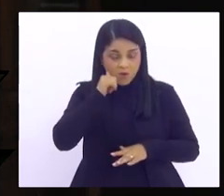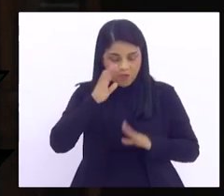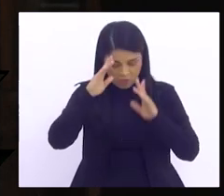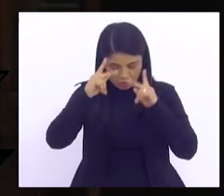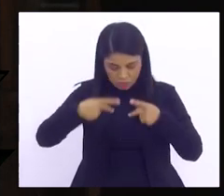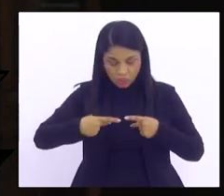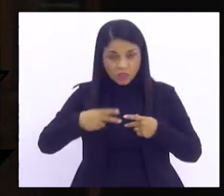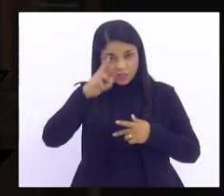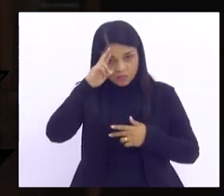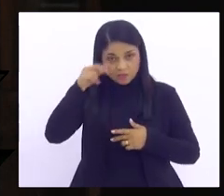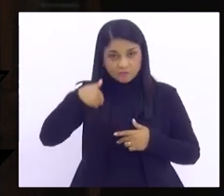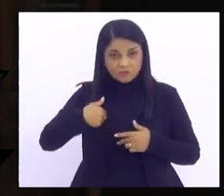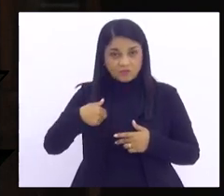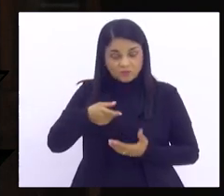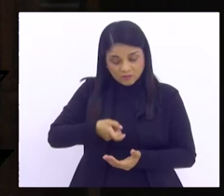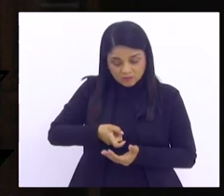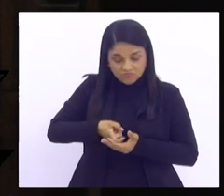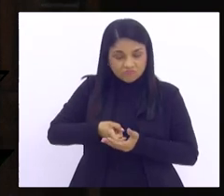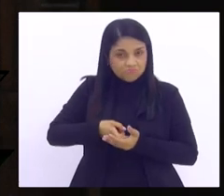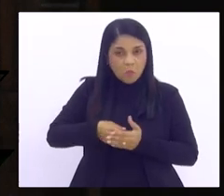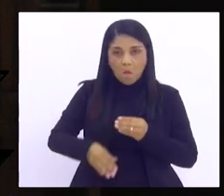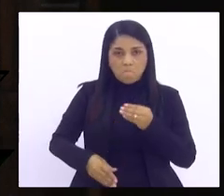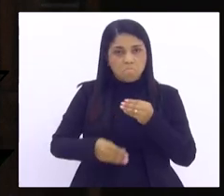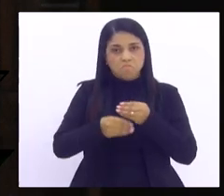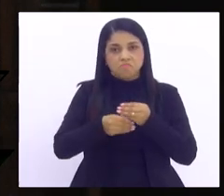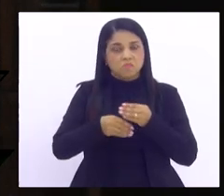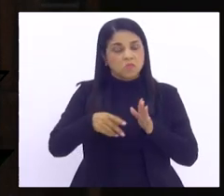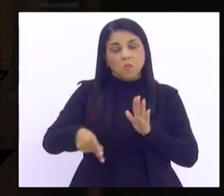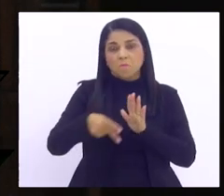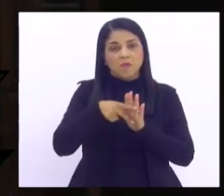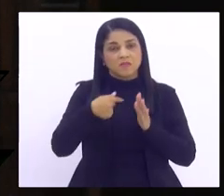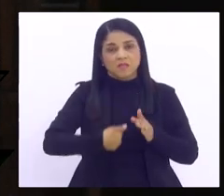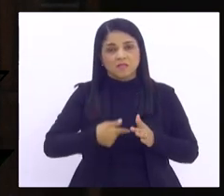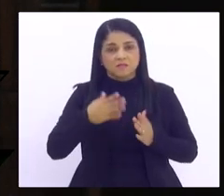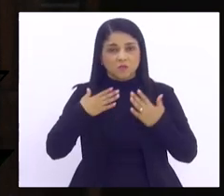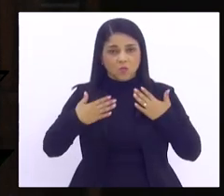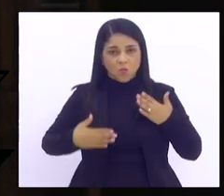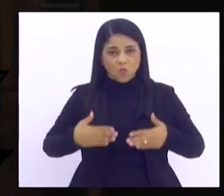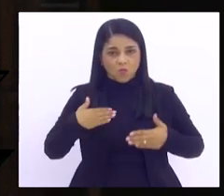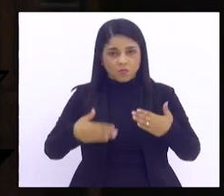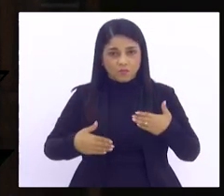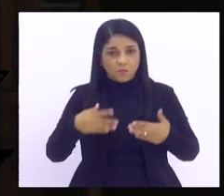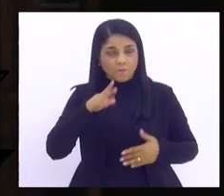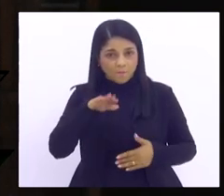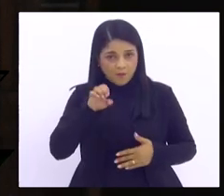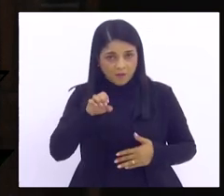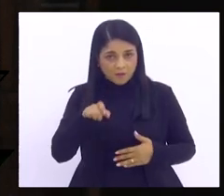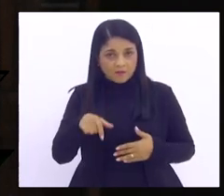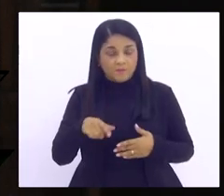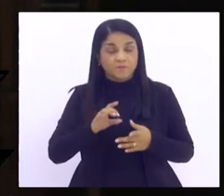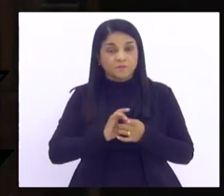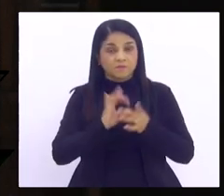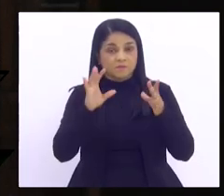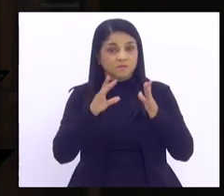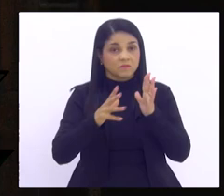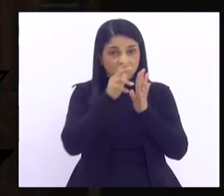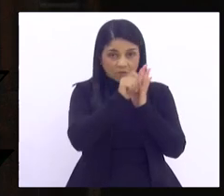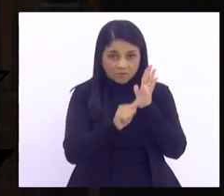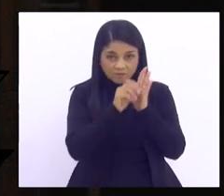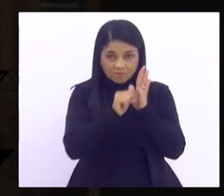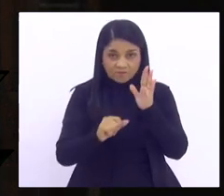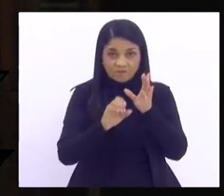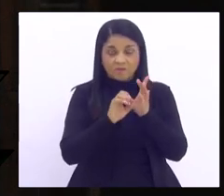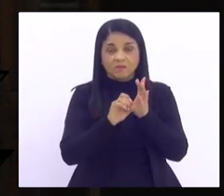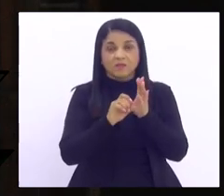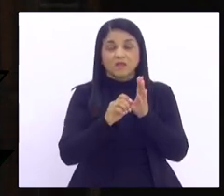faz parte do corpo da mãe, como já falei. Alguém poderia dizer que a legalização do aborto seria, o aborto seria